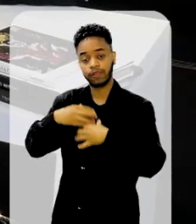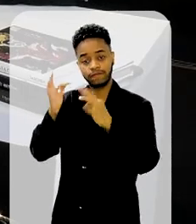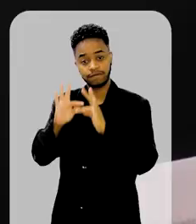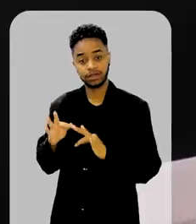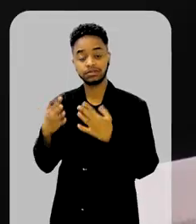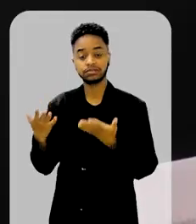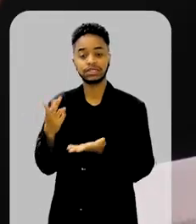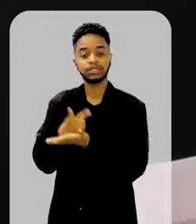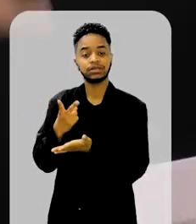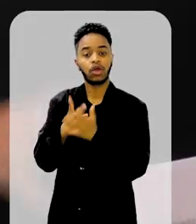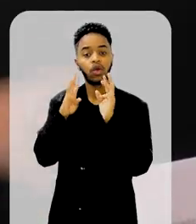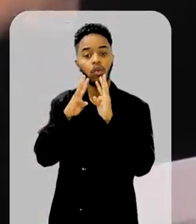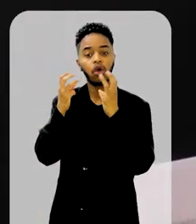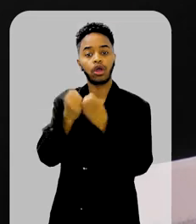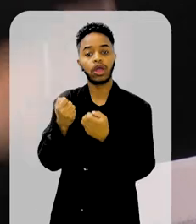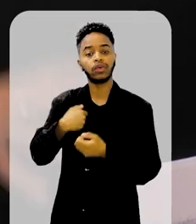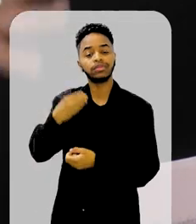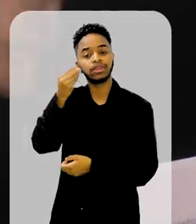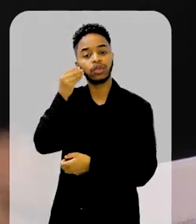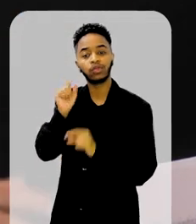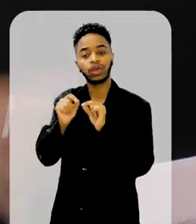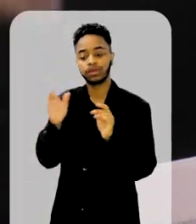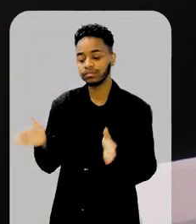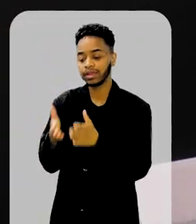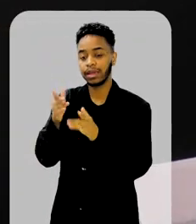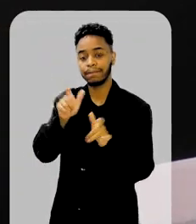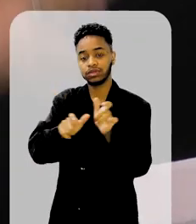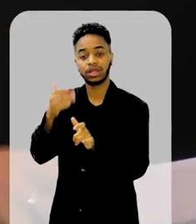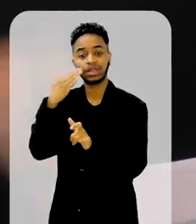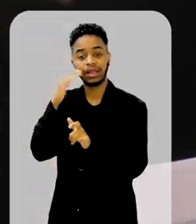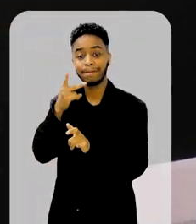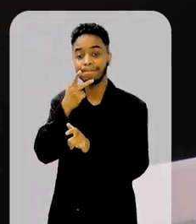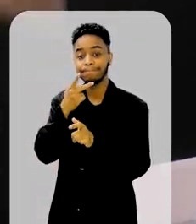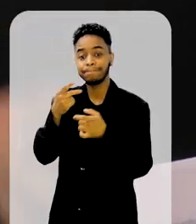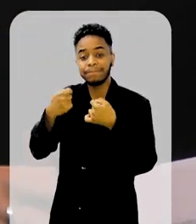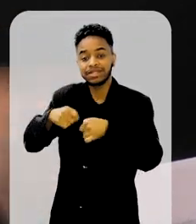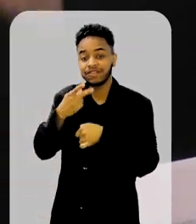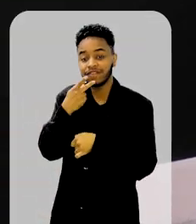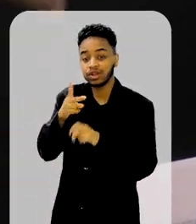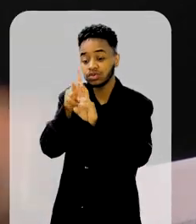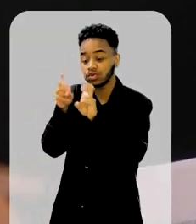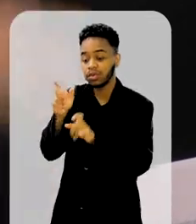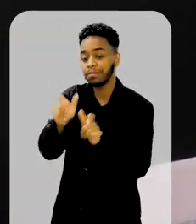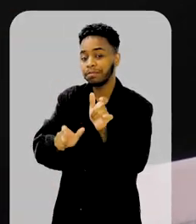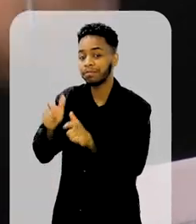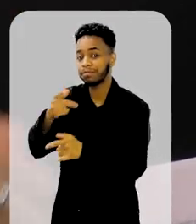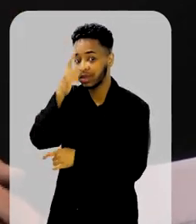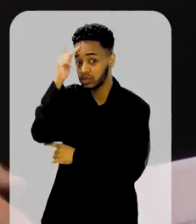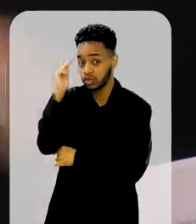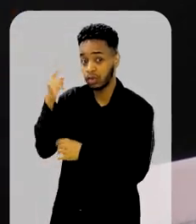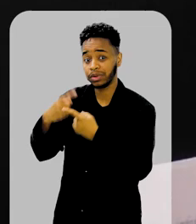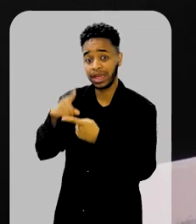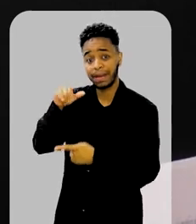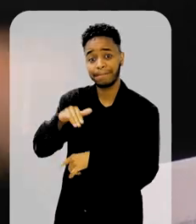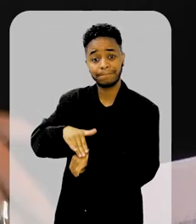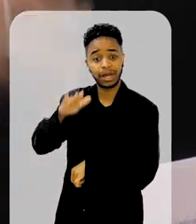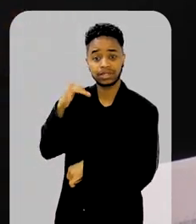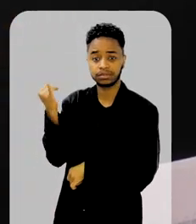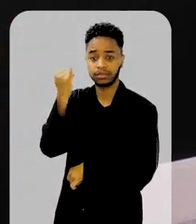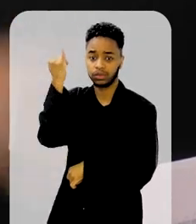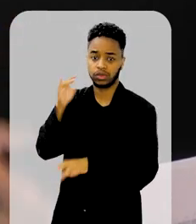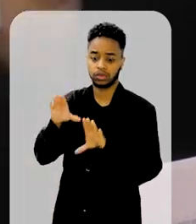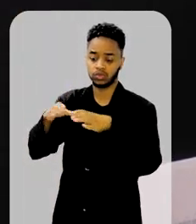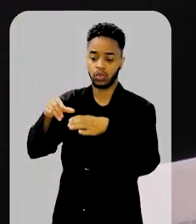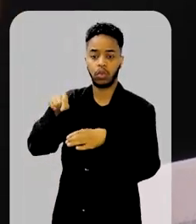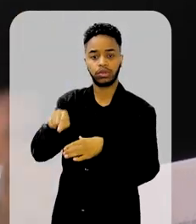cursos workshops eu tento que as pessoas entendam que primeiro você tem que falar delas das pessoas do teu ouro teu tesouro maior tua